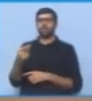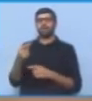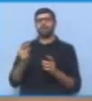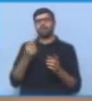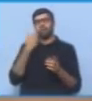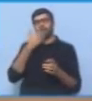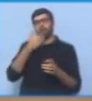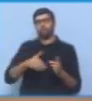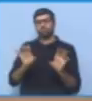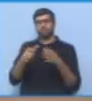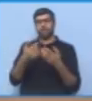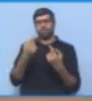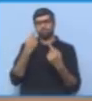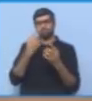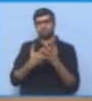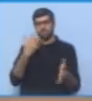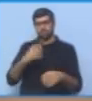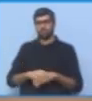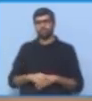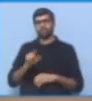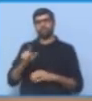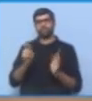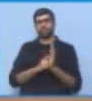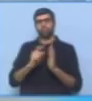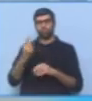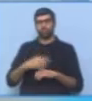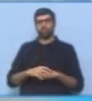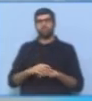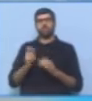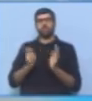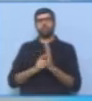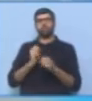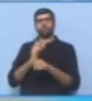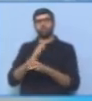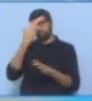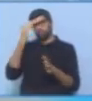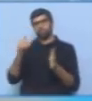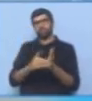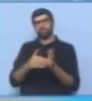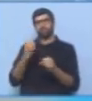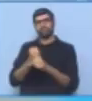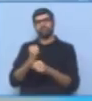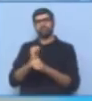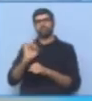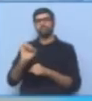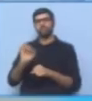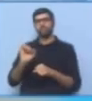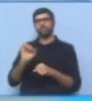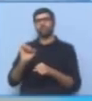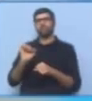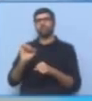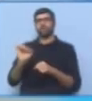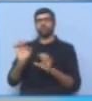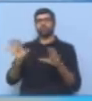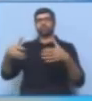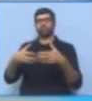comunitária. Esse é um ponto, mas há muitos. Um outro ponto também que, enfim, falando das conclusões da obra, é que para além desse envio em